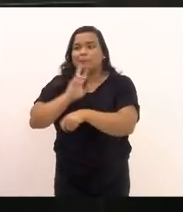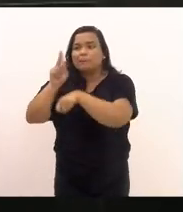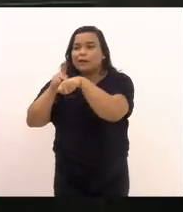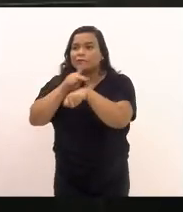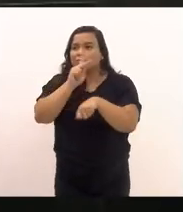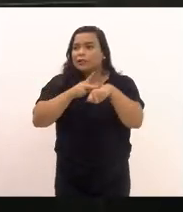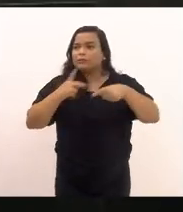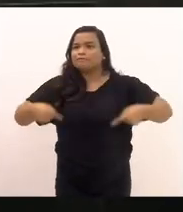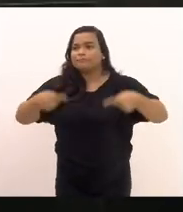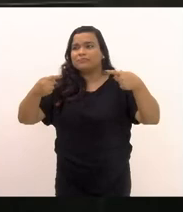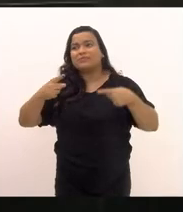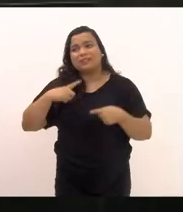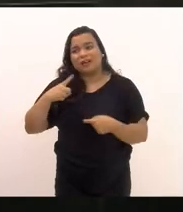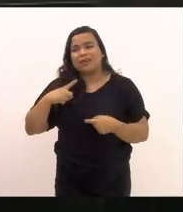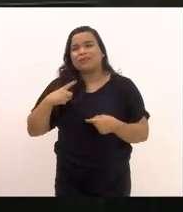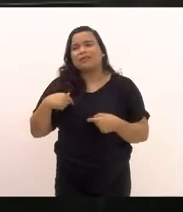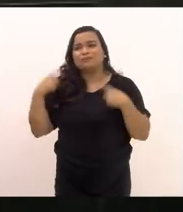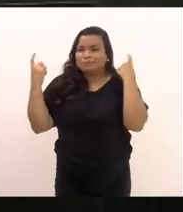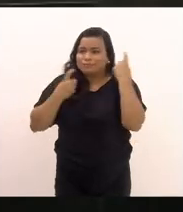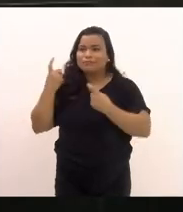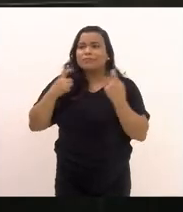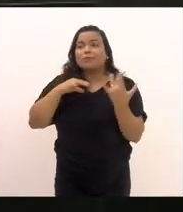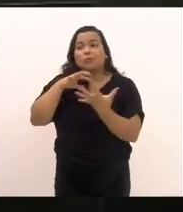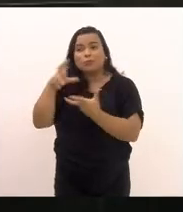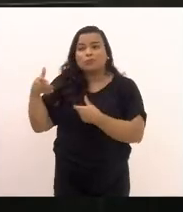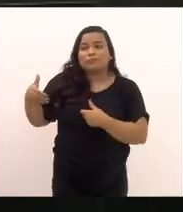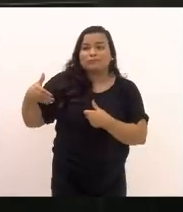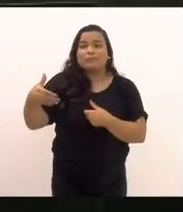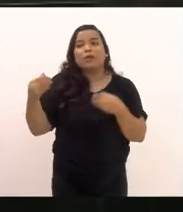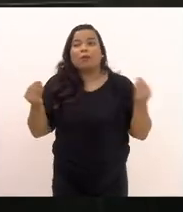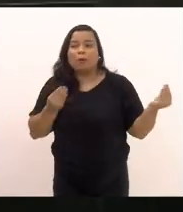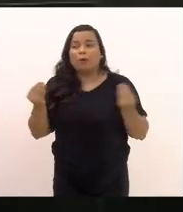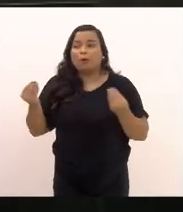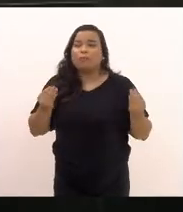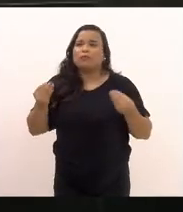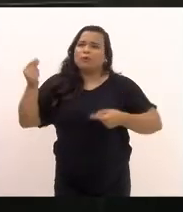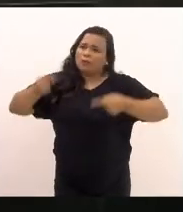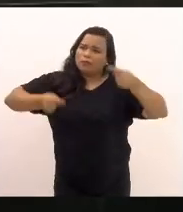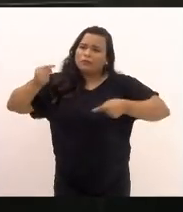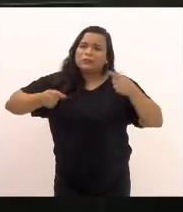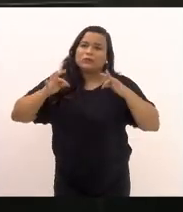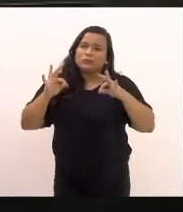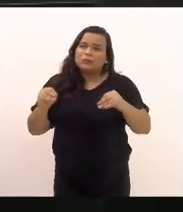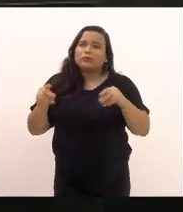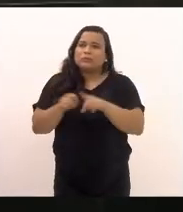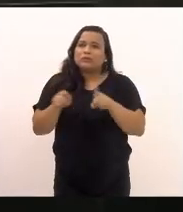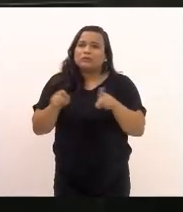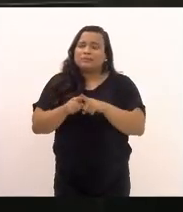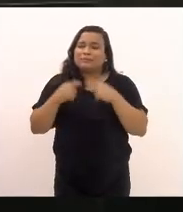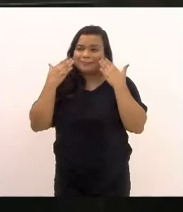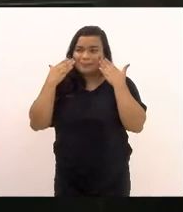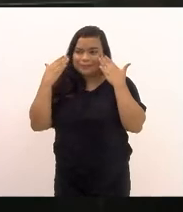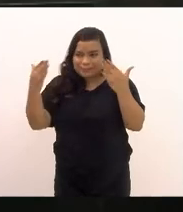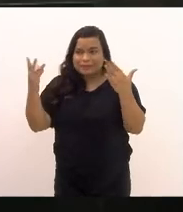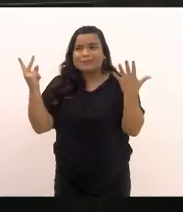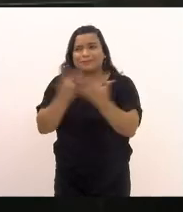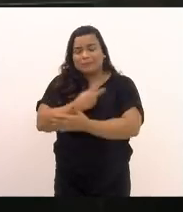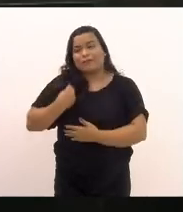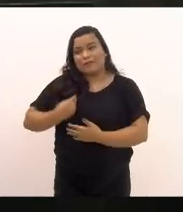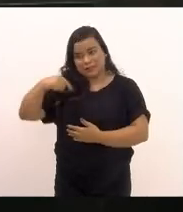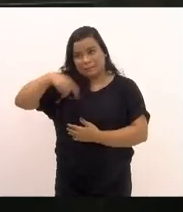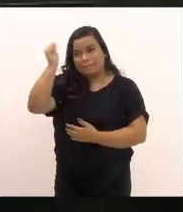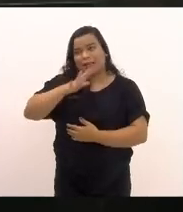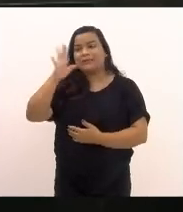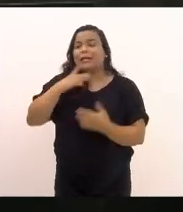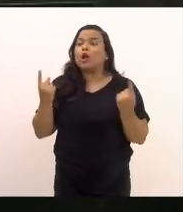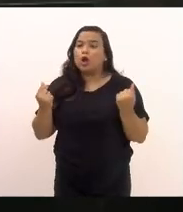Eu me preocupo com o destino do mundo, me preocupo com o destino desse conflito, me preocupo com as repercussões desse conflito na vida brasileira, na